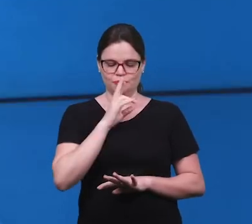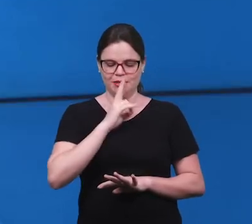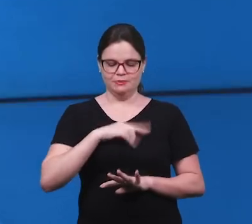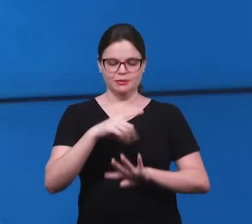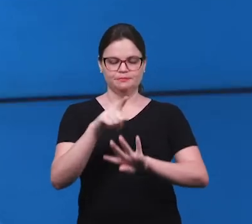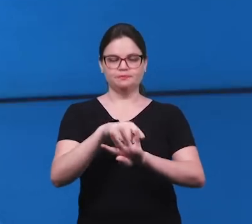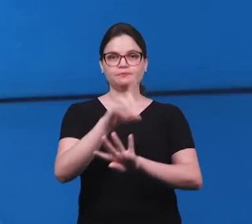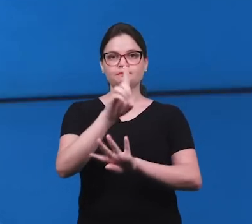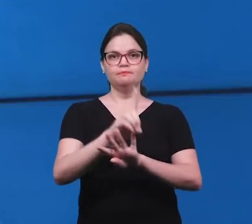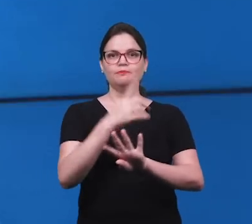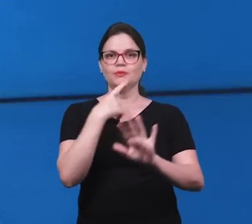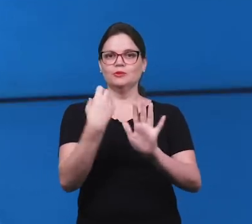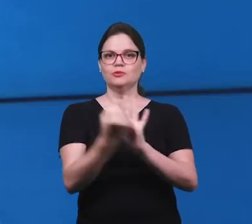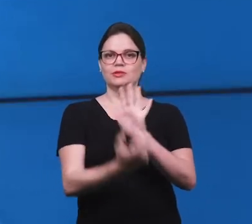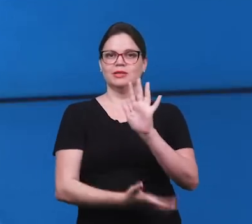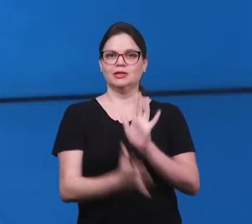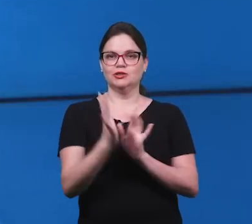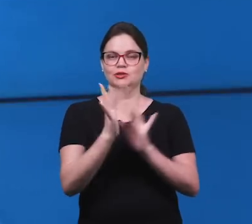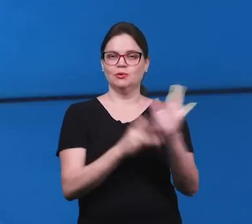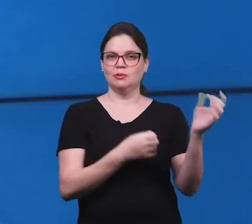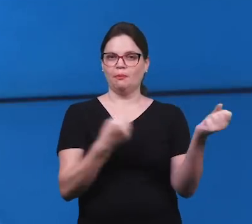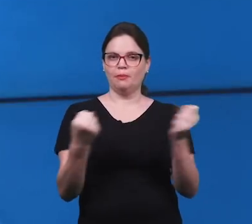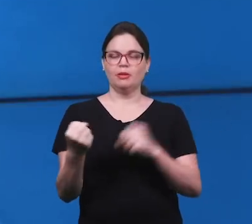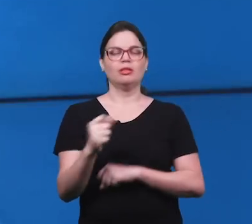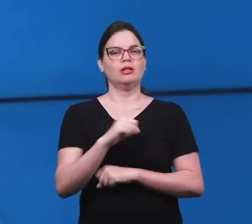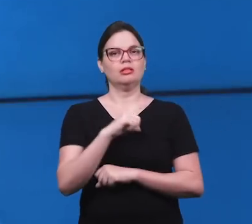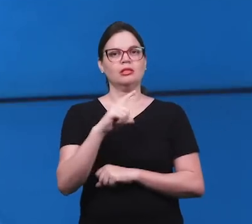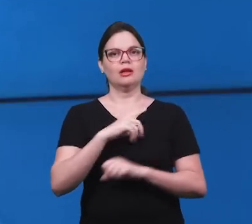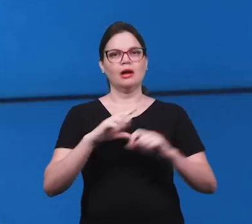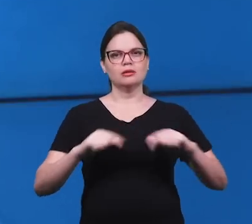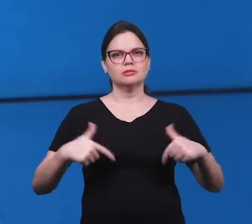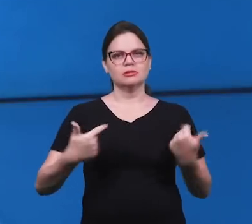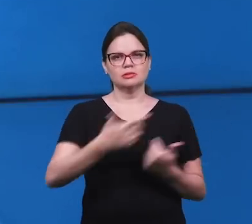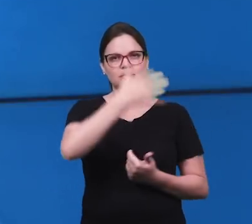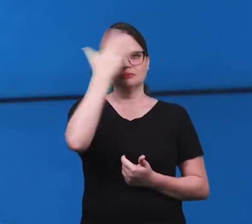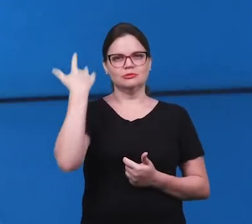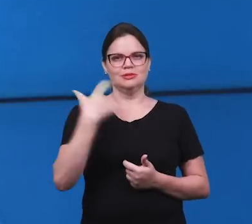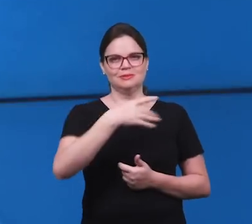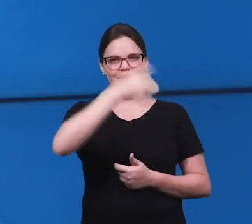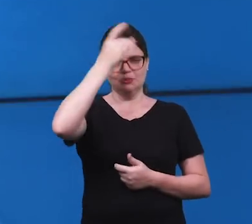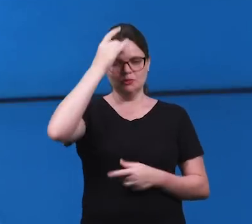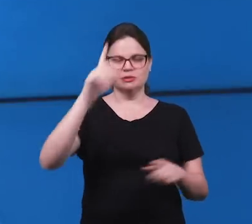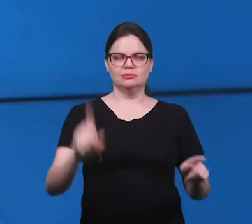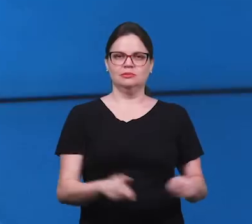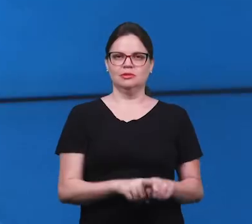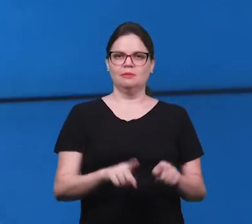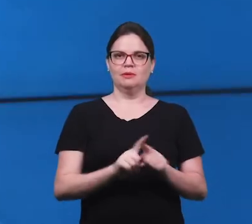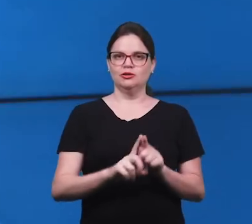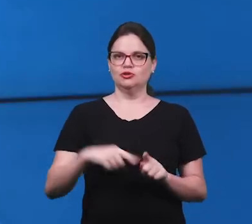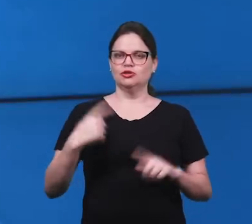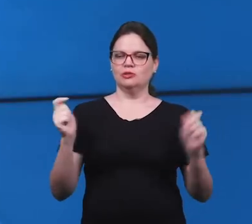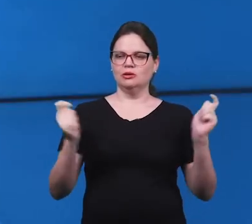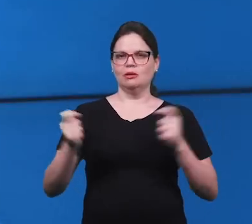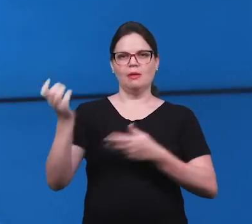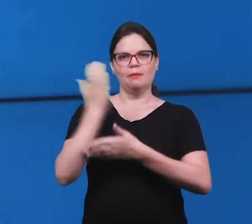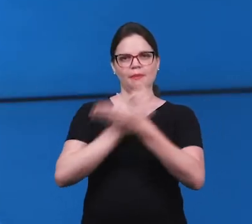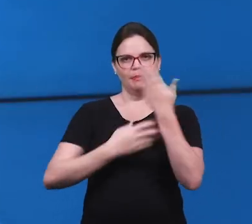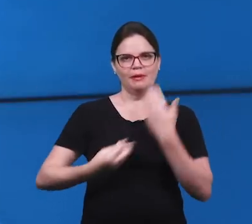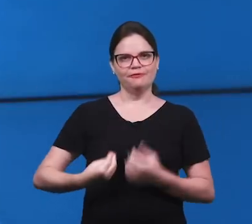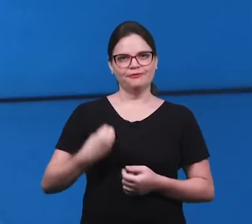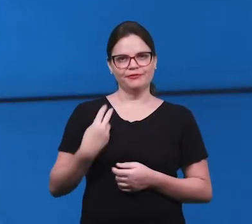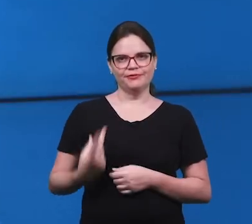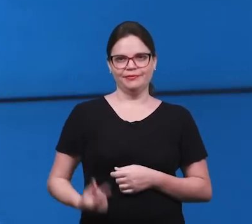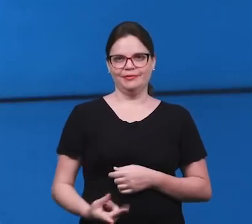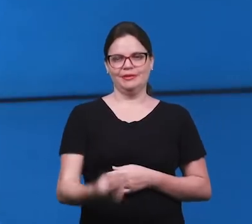clamor pelo sangue. O que é o poder do sangue de Jesus? Aquela ação do Espírito Santo, né, que dá à igreja vida,